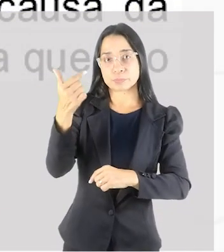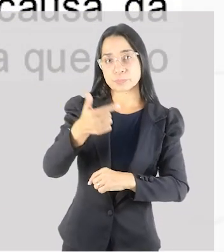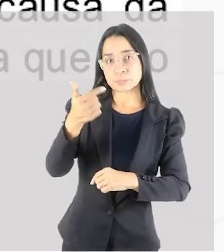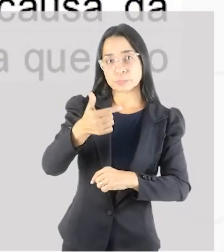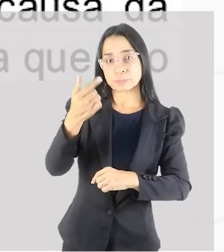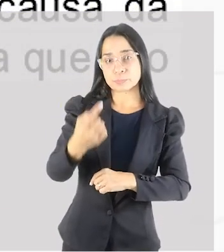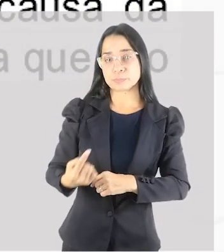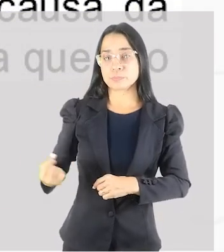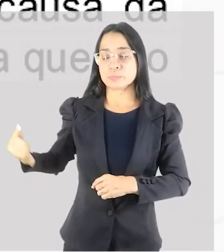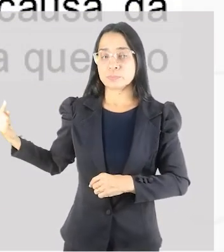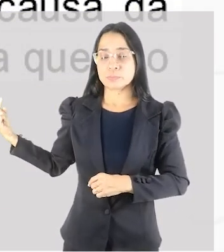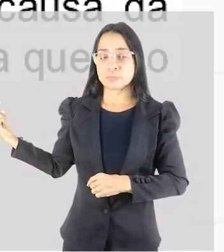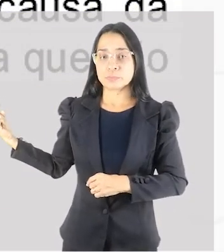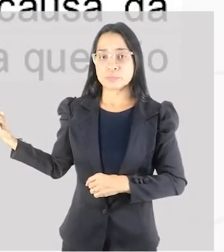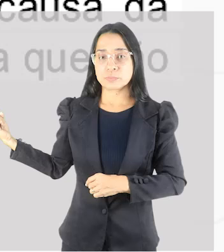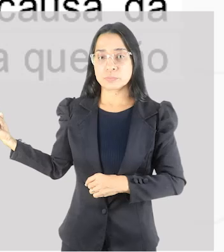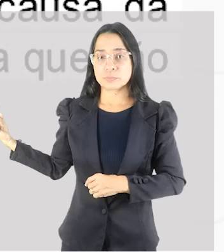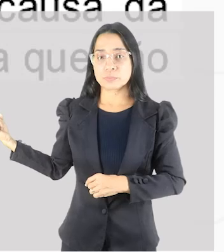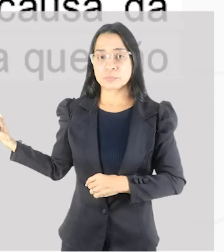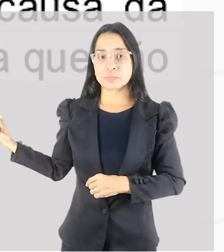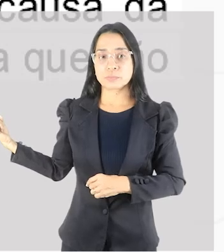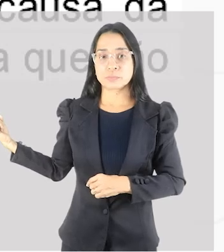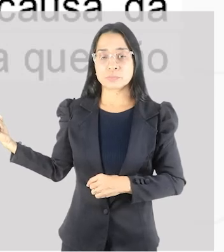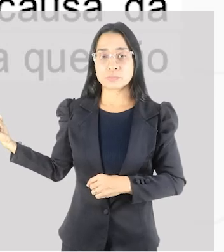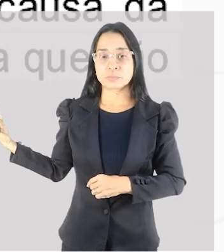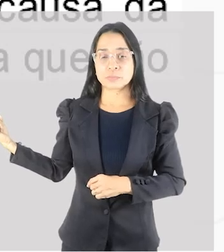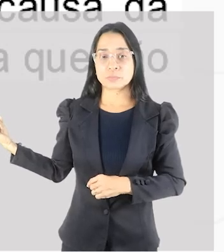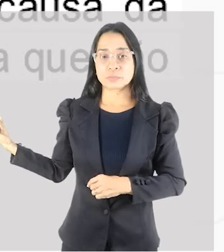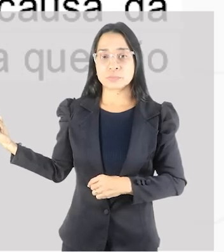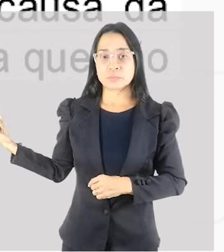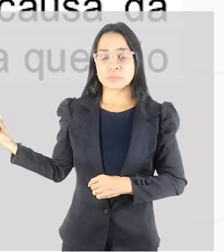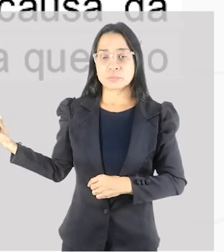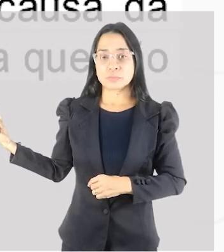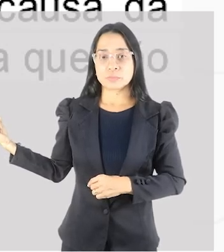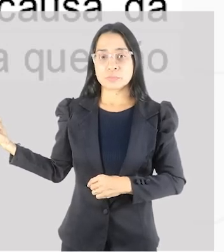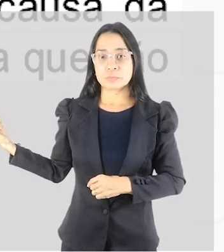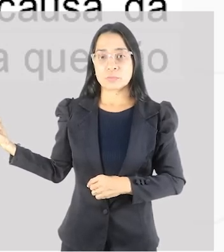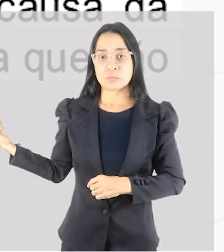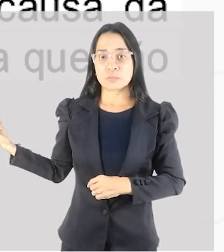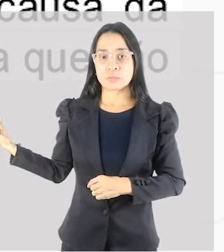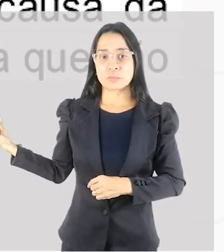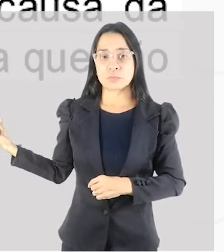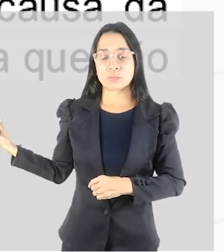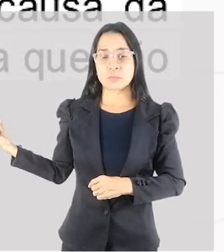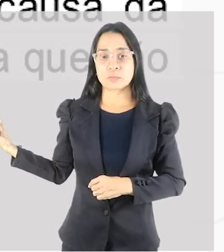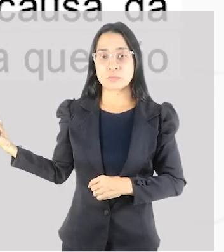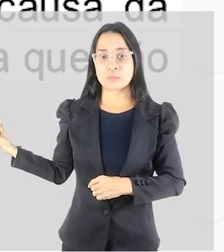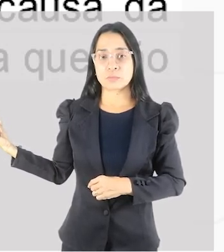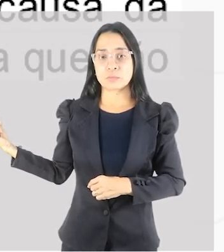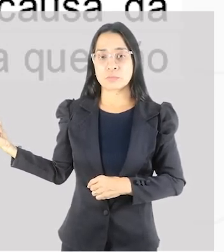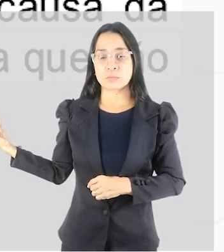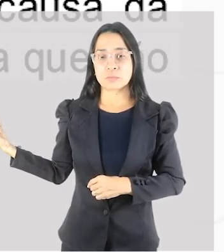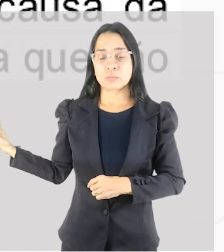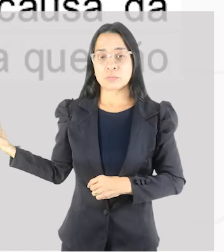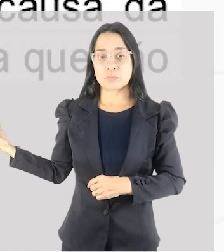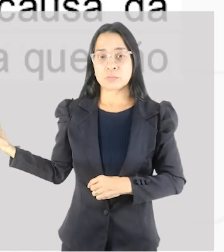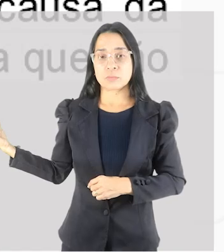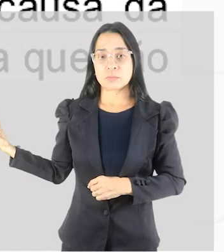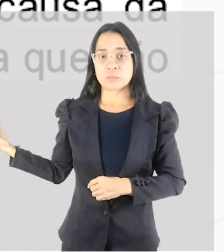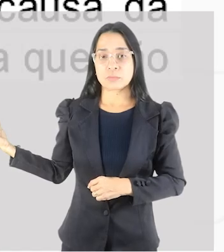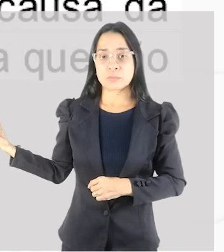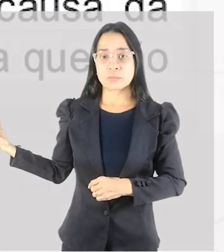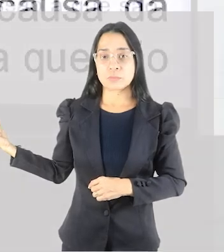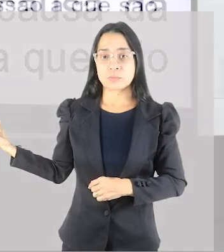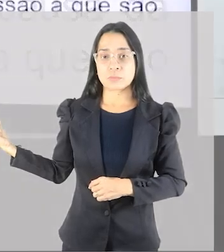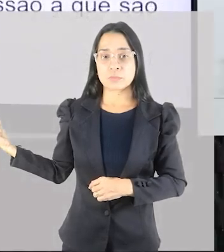partindo dessa Concepção gordo passa a ter um corpo visivelmente sem comedimento sem saúde um corpo estigmatizado pelo